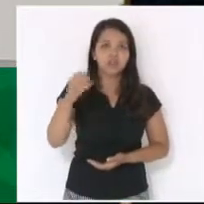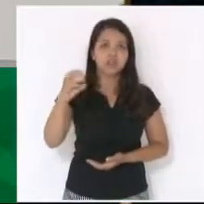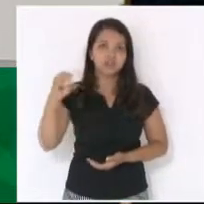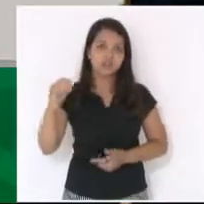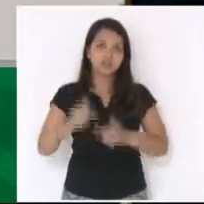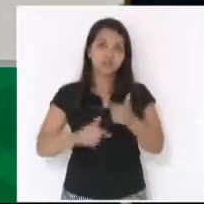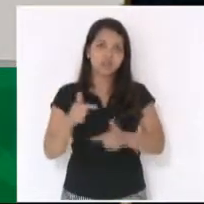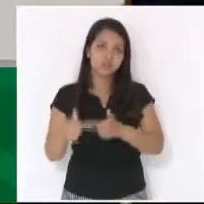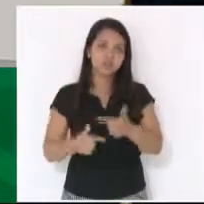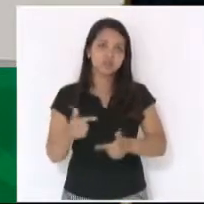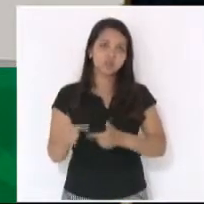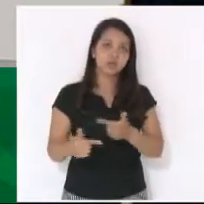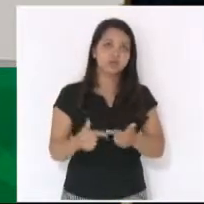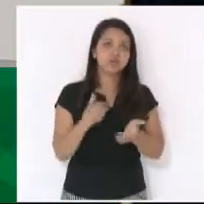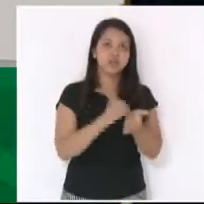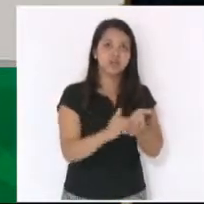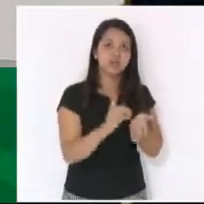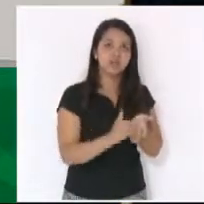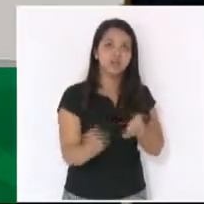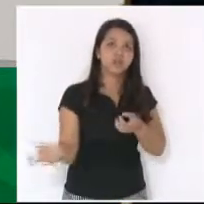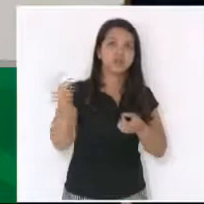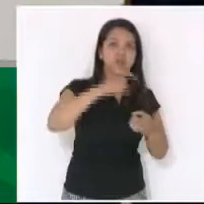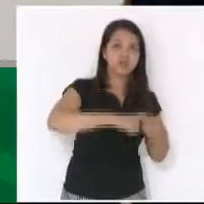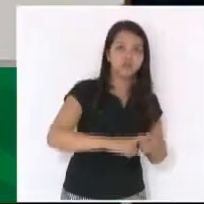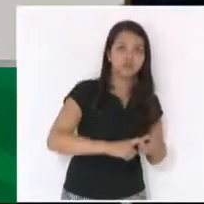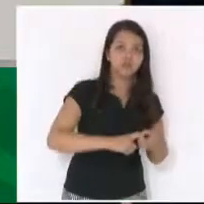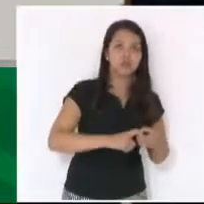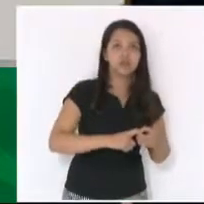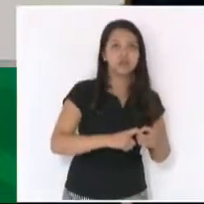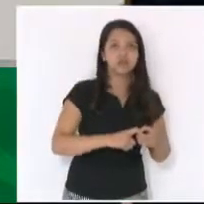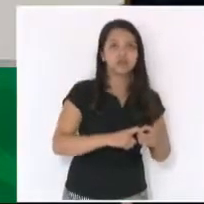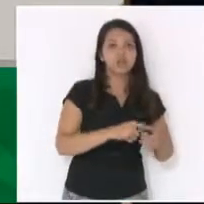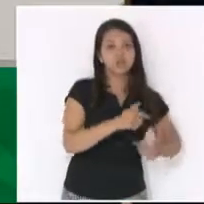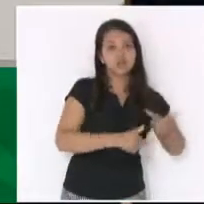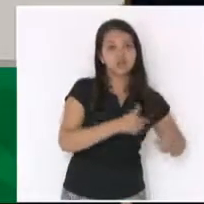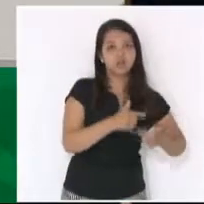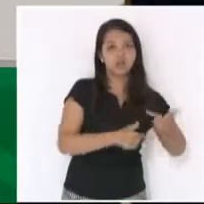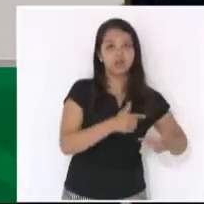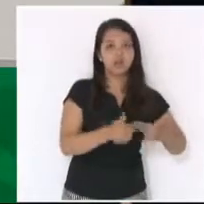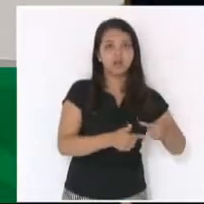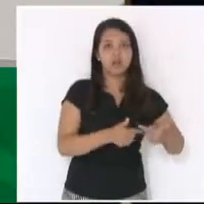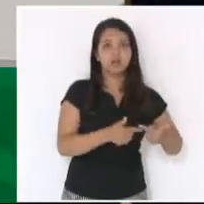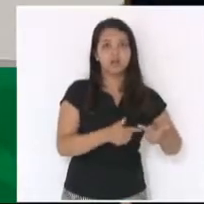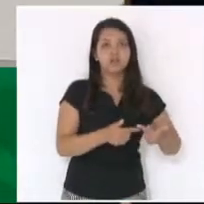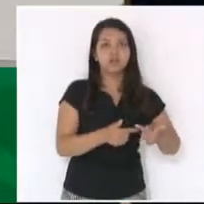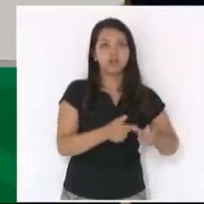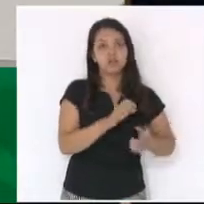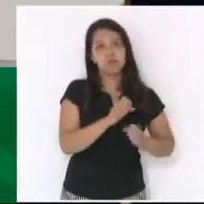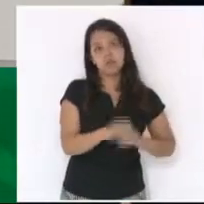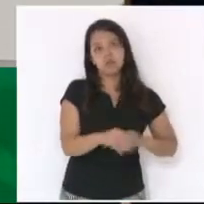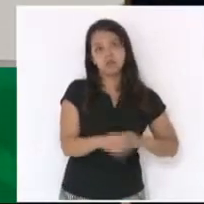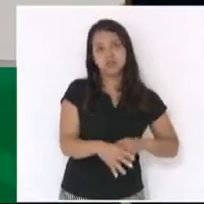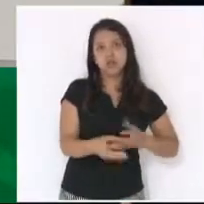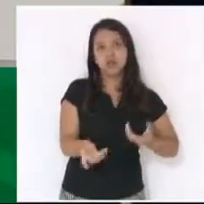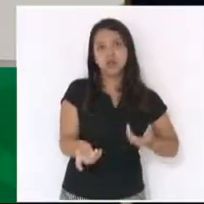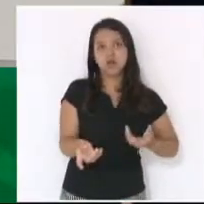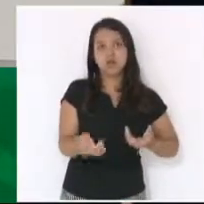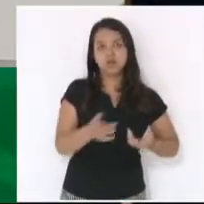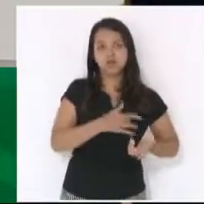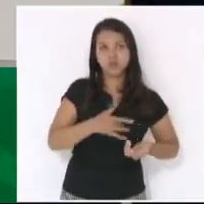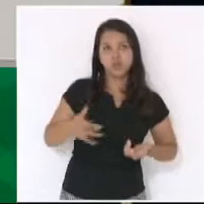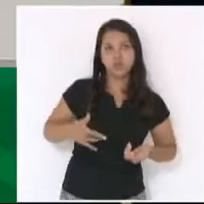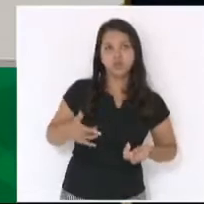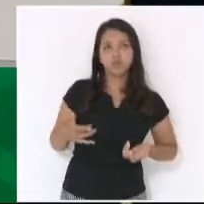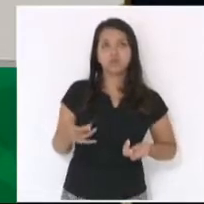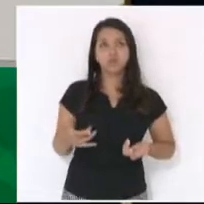secretaria que voltariam para as suas atividades sim voltaria lá para educação voltaria para a